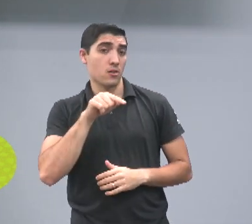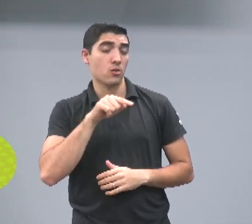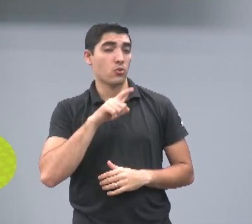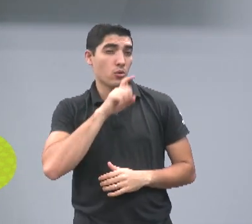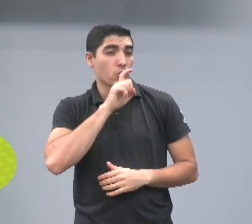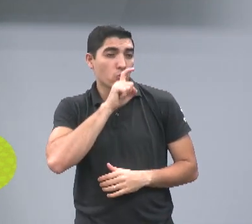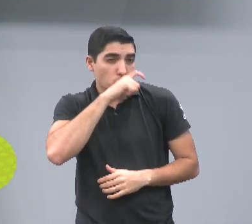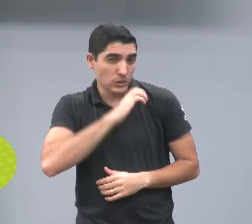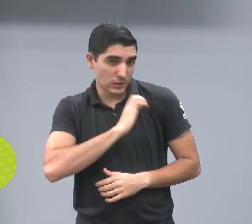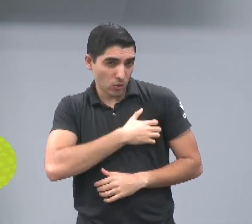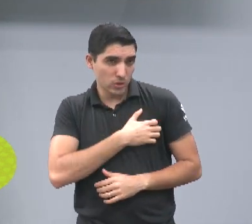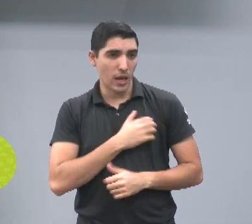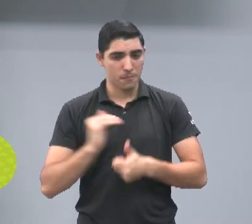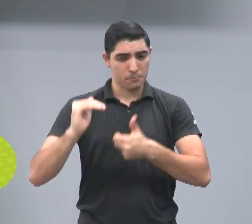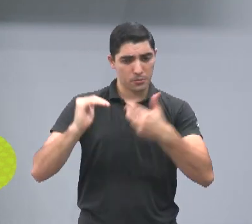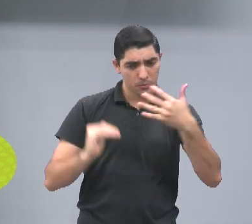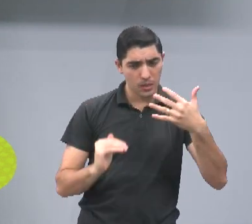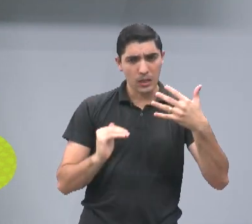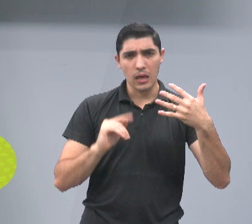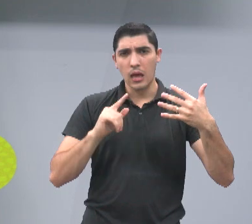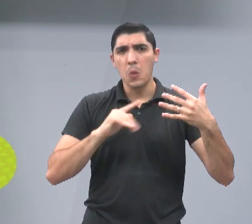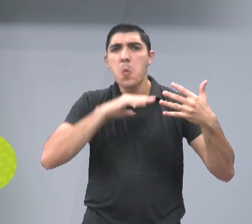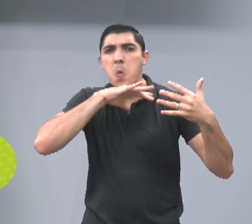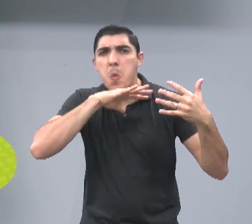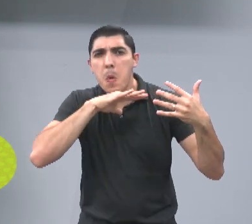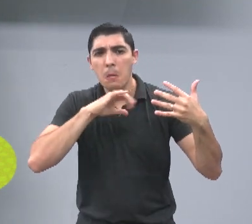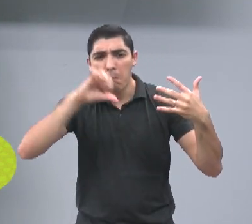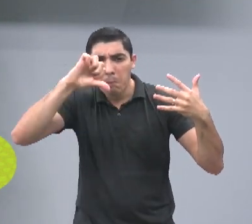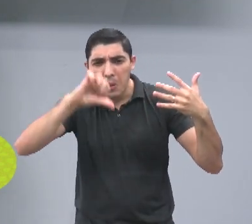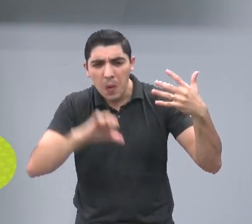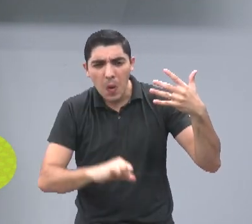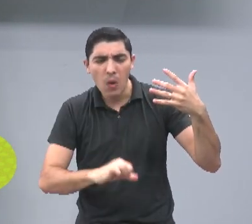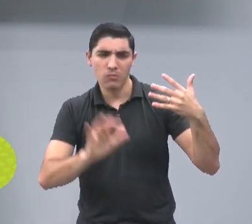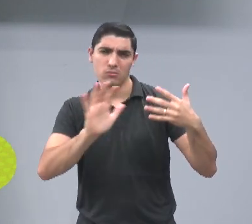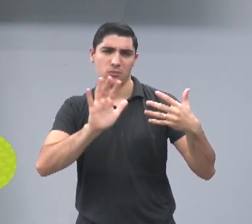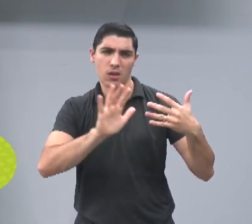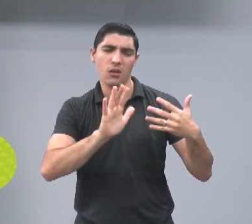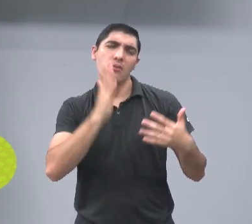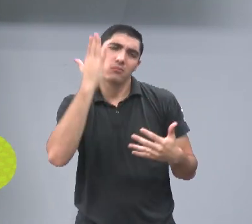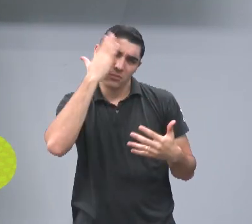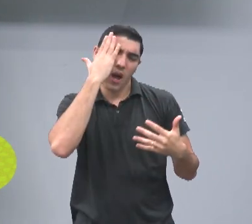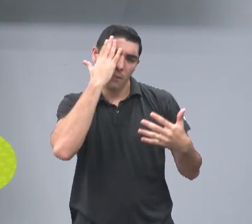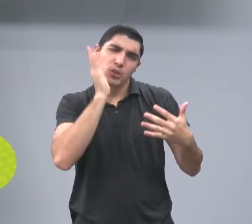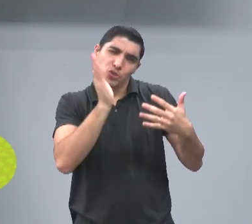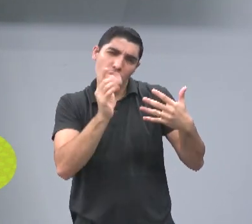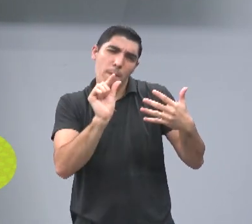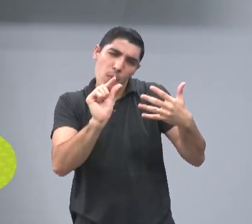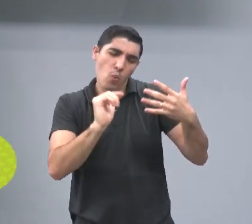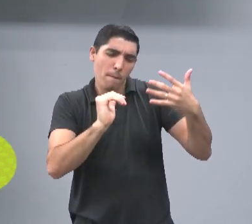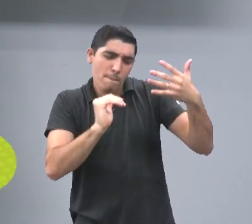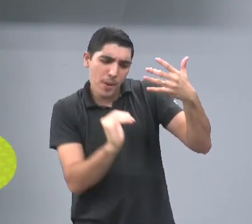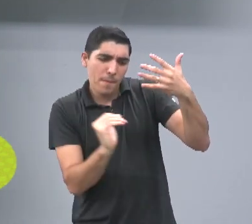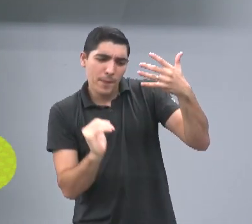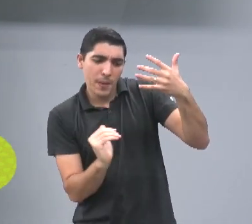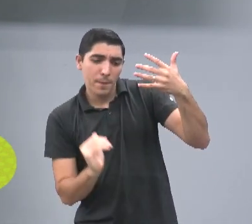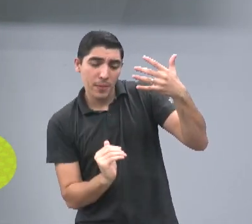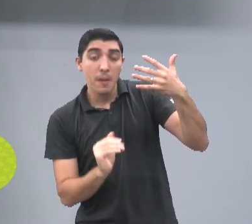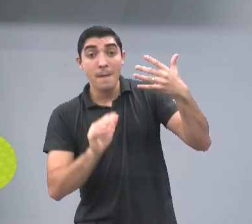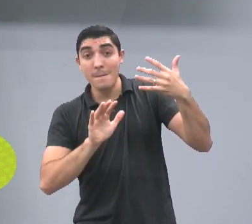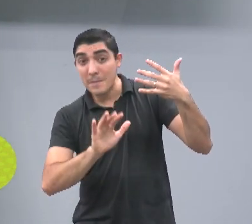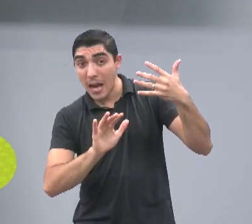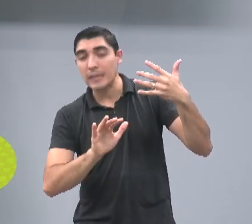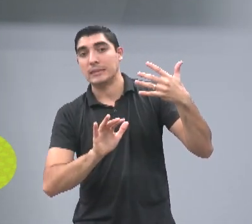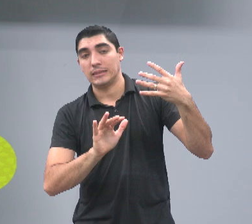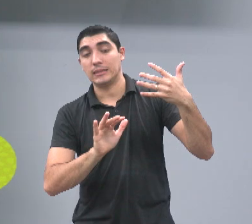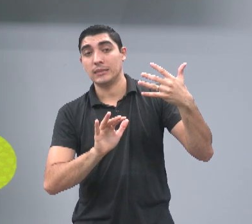José do campeonato, a situação não é preocupante. Lógico, caiu algumas posições, mas o preocupante, na verdade, é